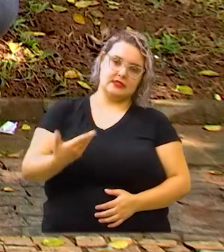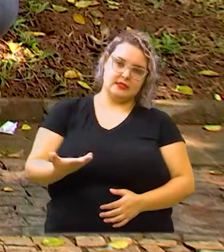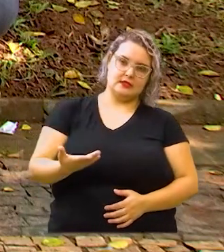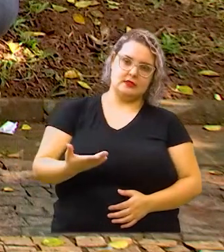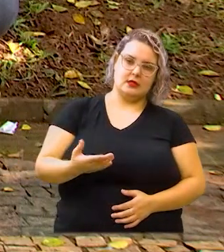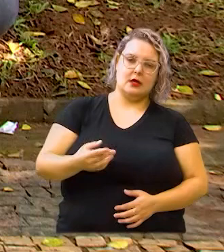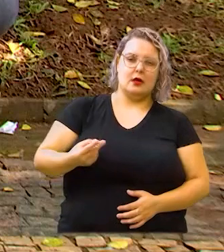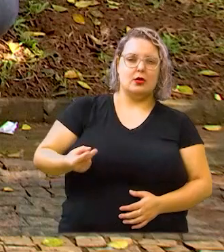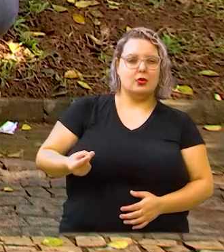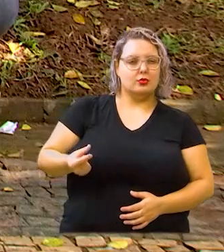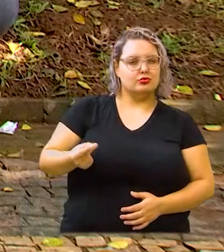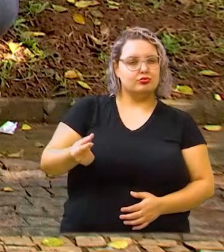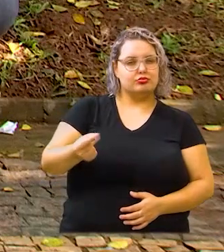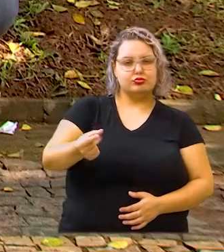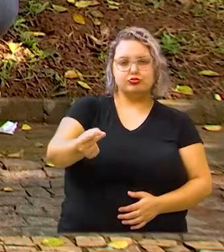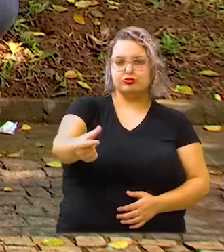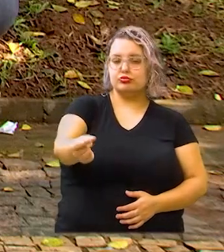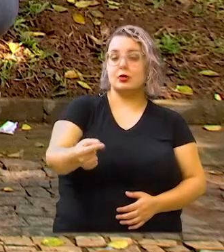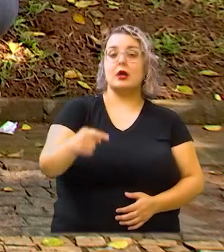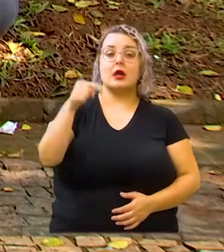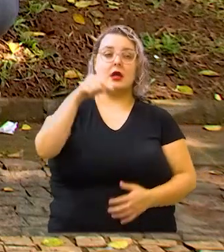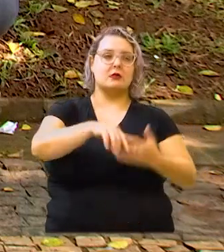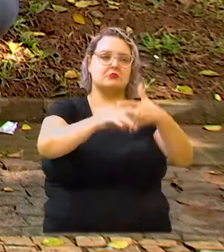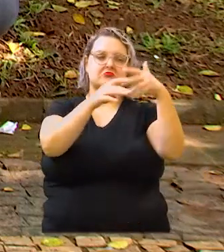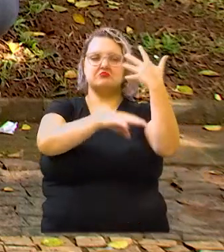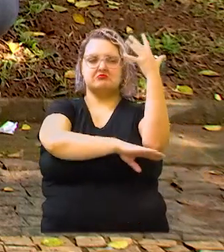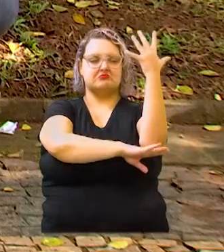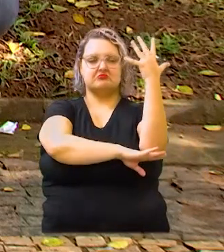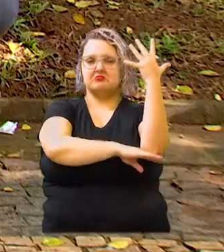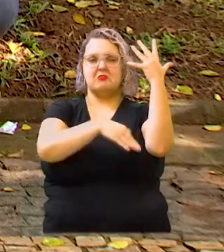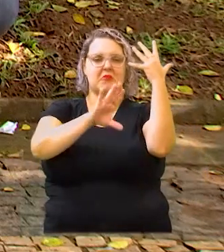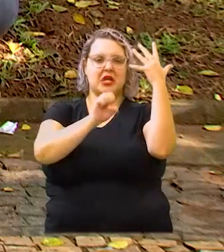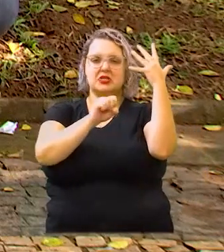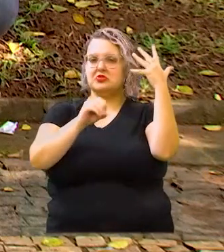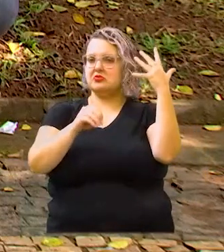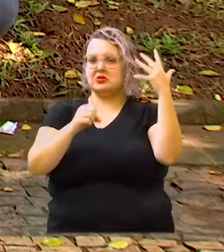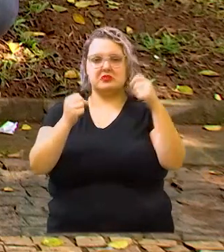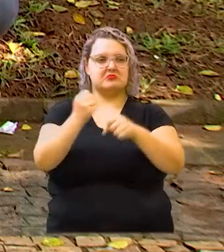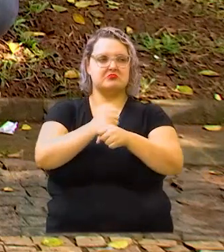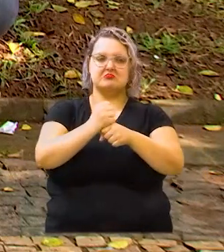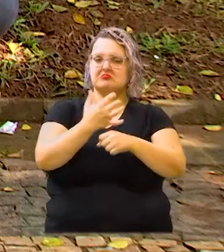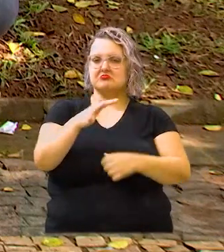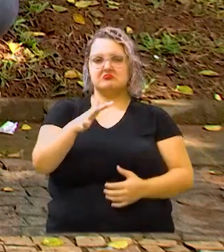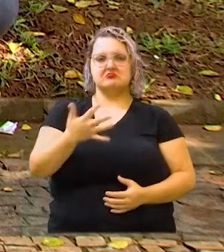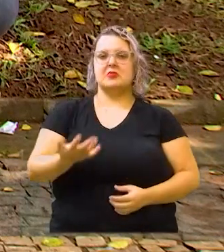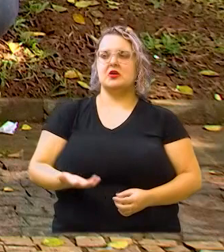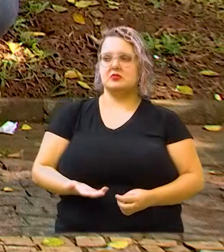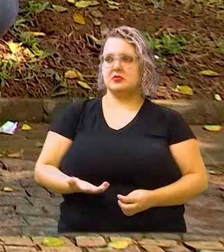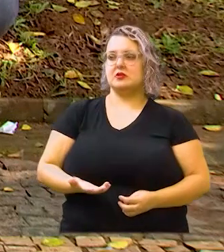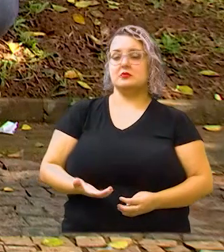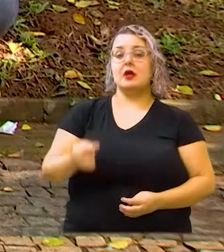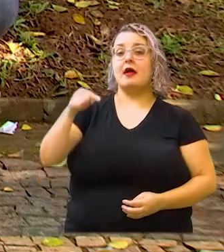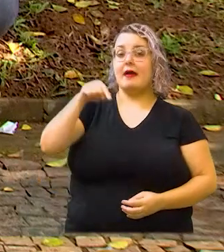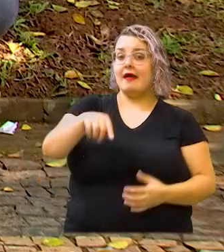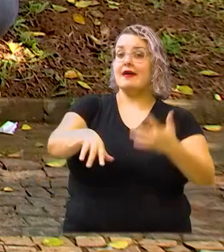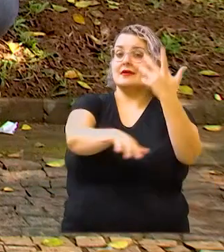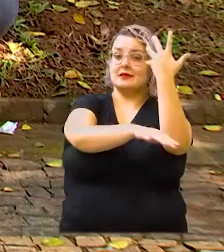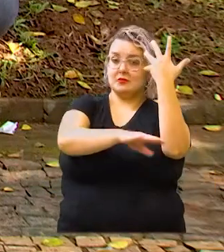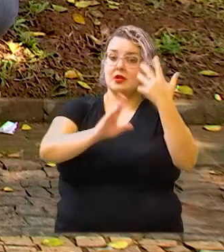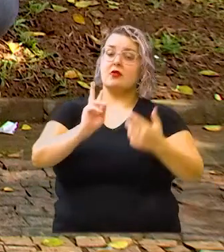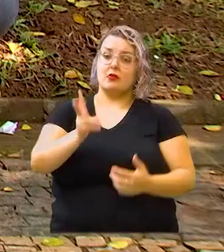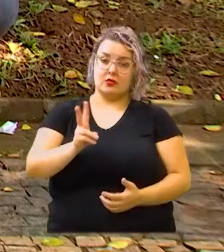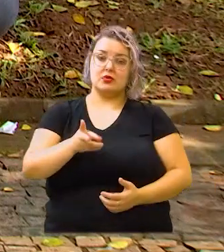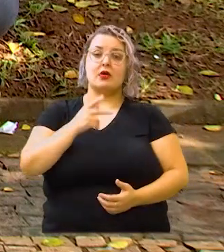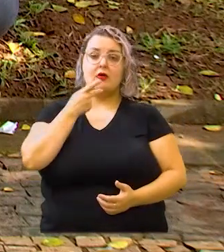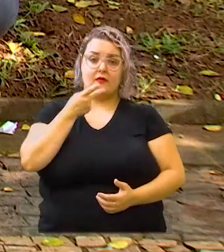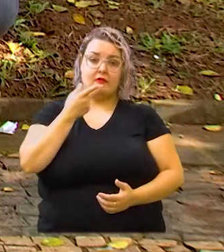muito longevas. Essa árvore, por exemplo, deve ter mais de 80 anos, né? Então, essa praça, como